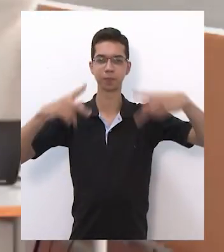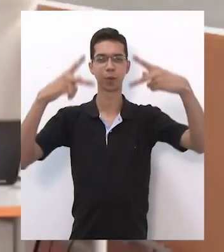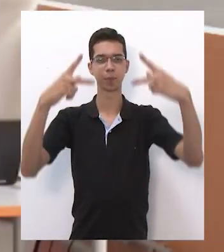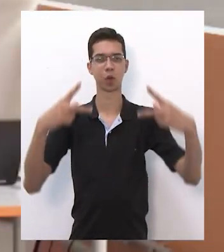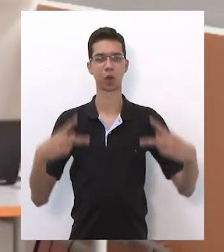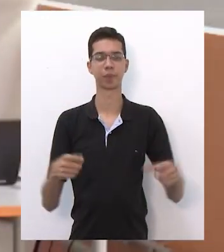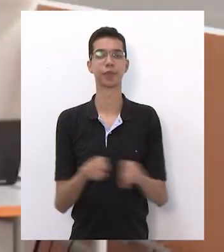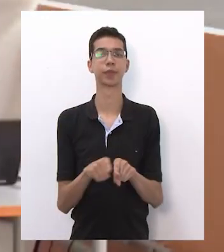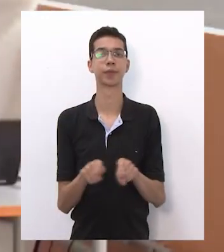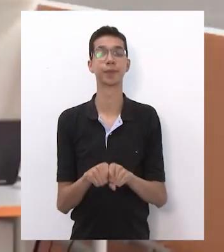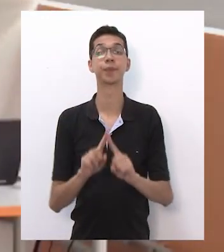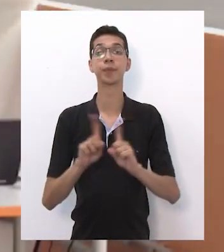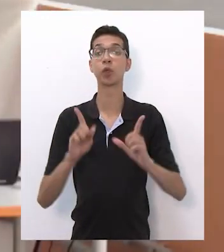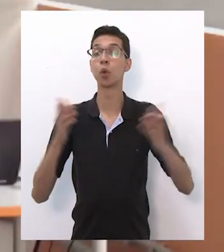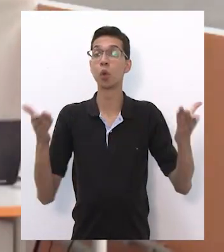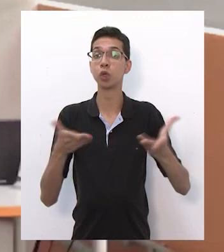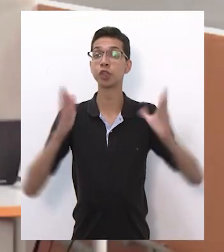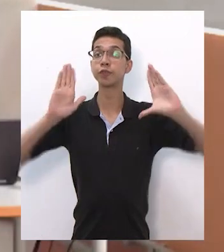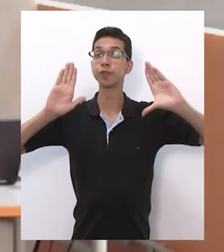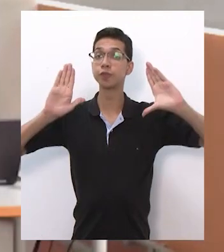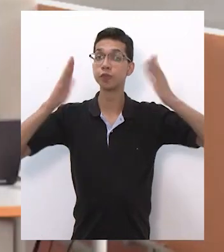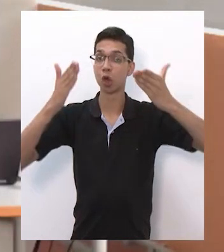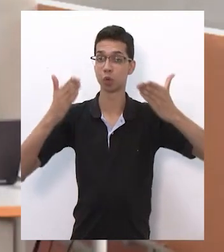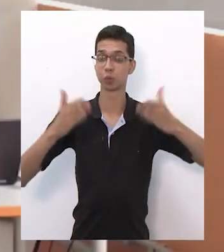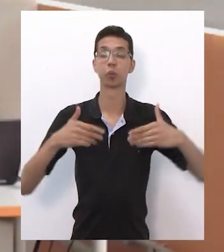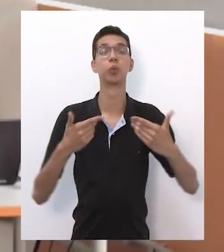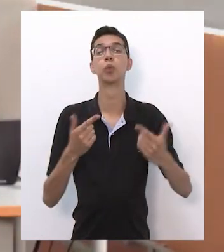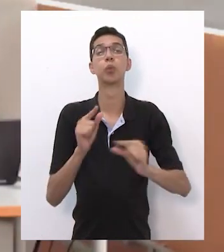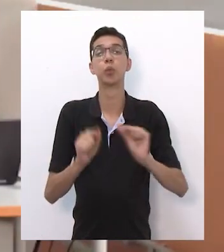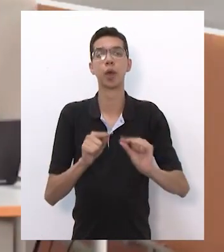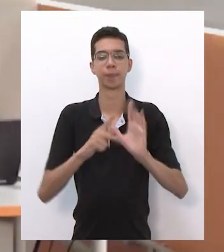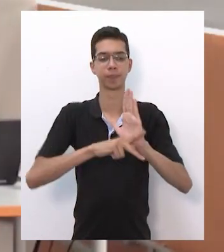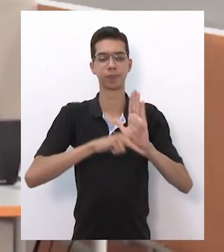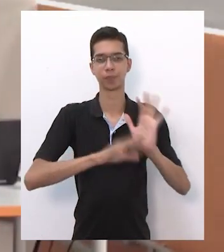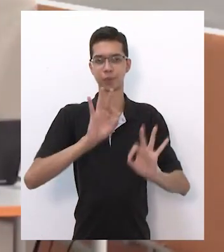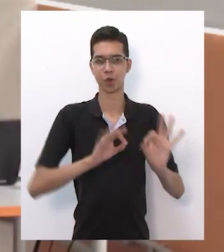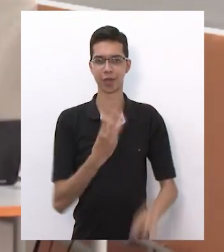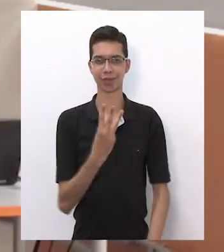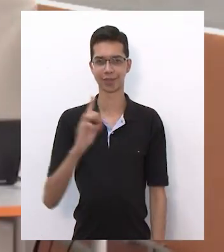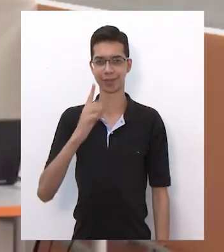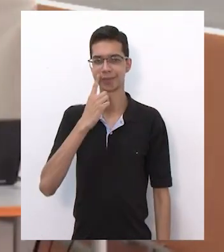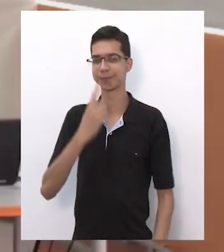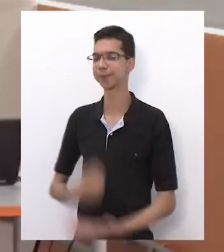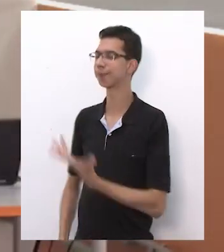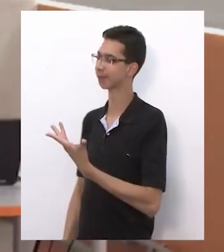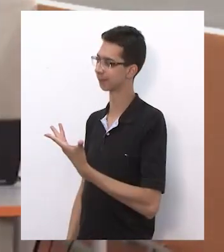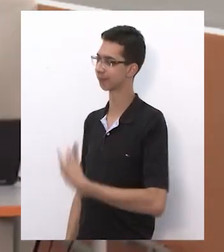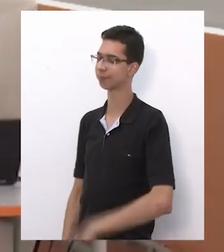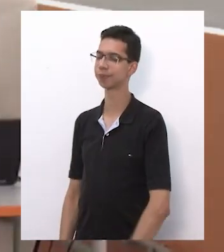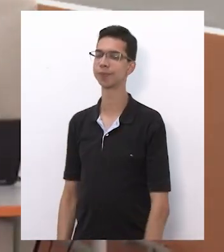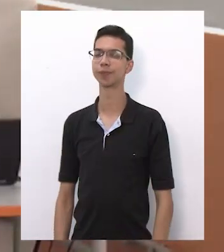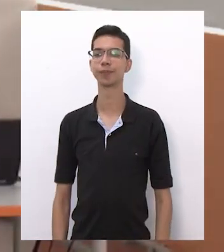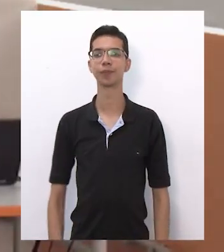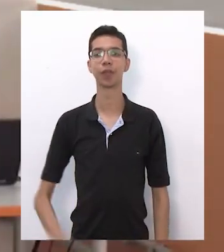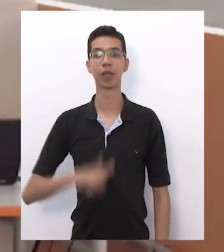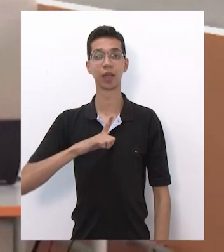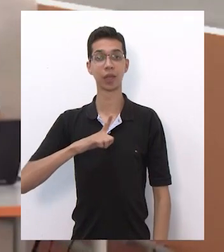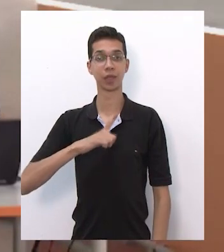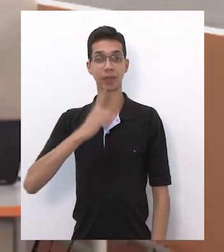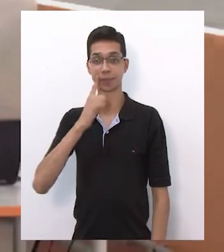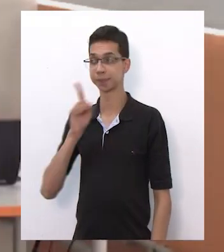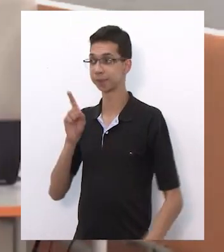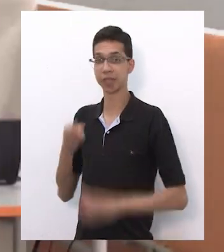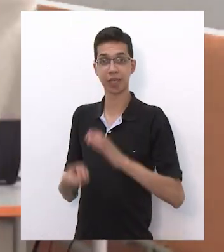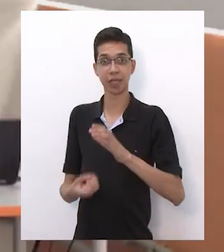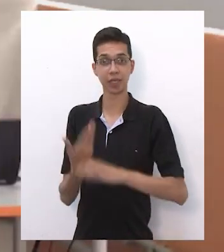mas o nosso foco hoje é projeto em 3D. Vamos dar uma olhadinha aqui no botão criar novo design.